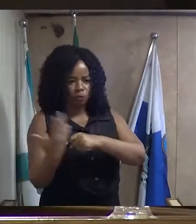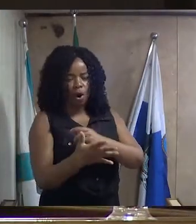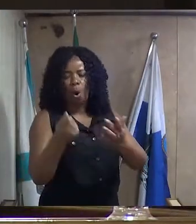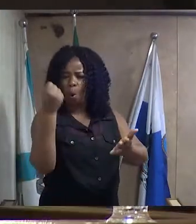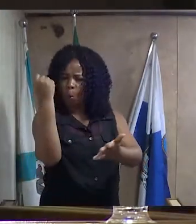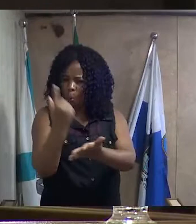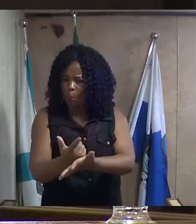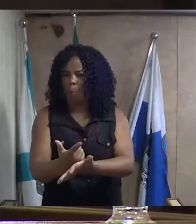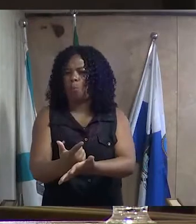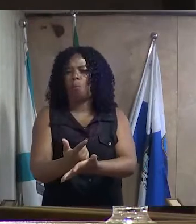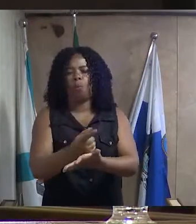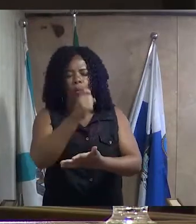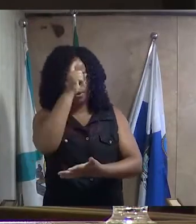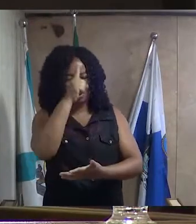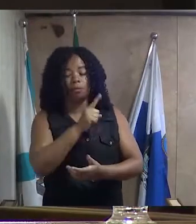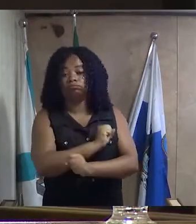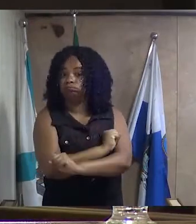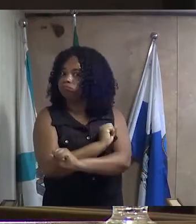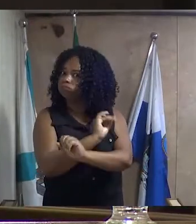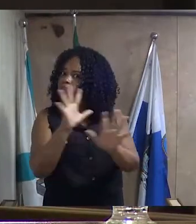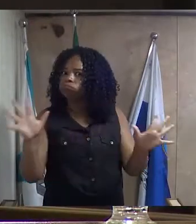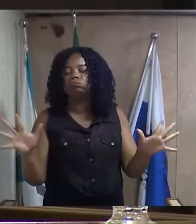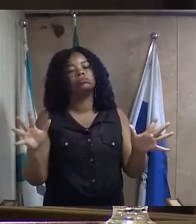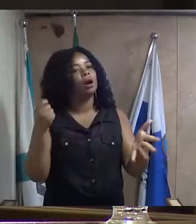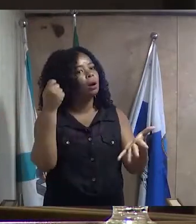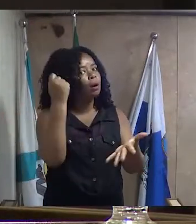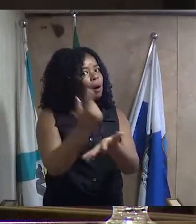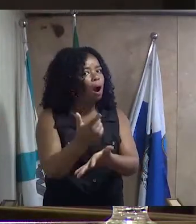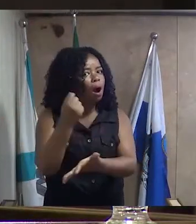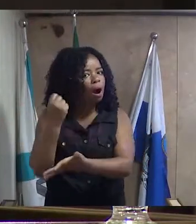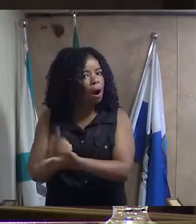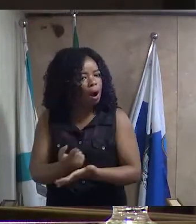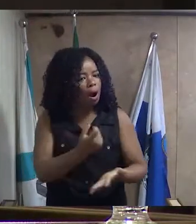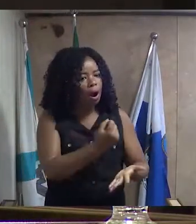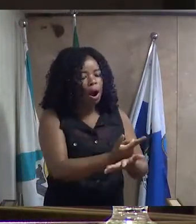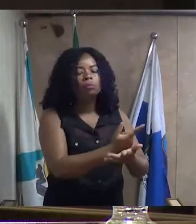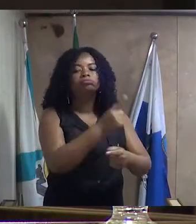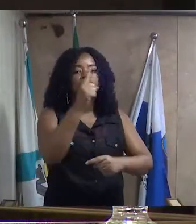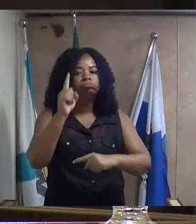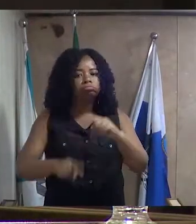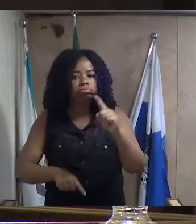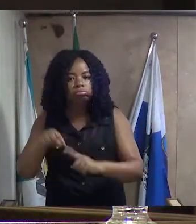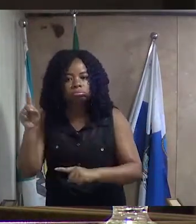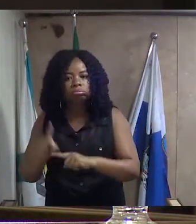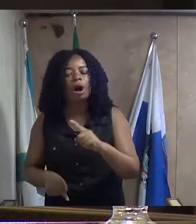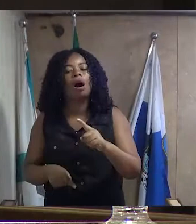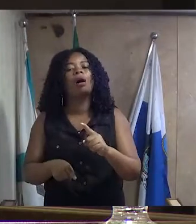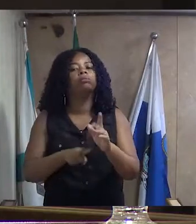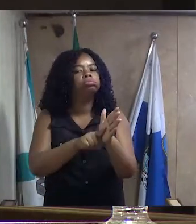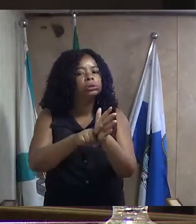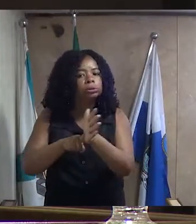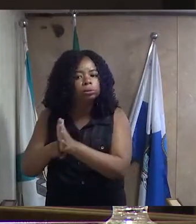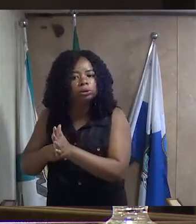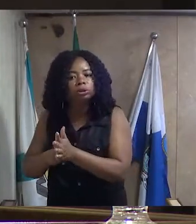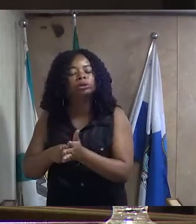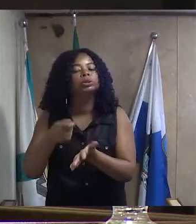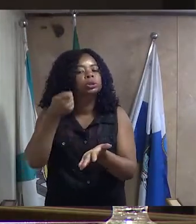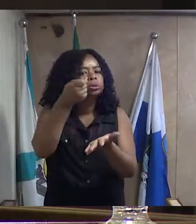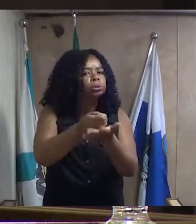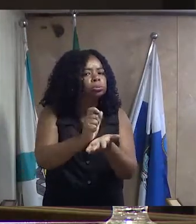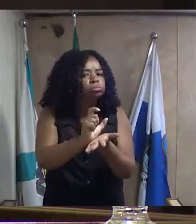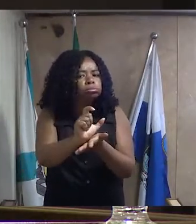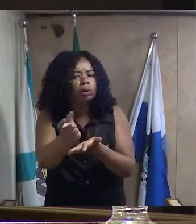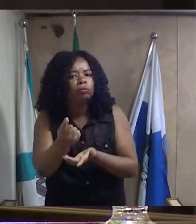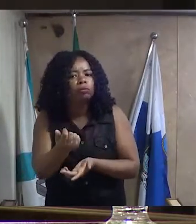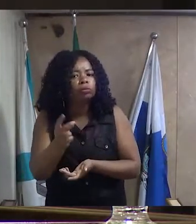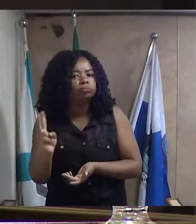total transparência na compra dos equipamentos, tomadas de preço. A gente viu uma ação prática e